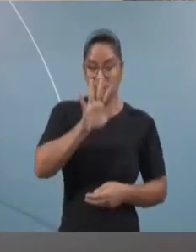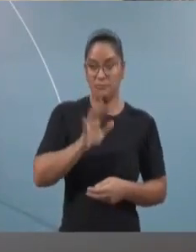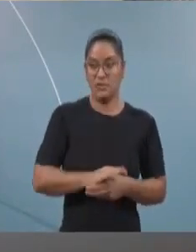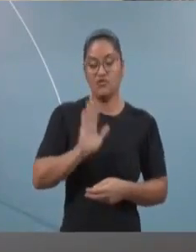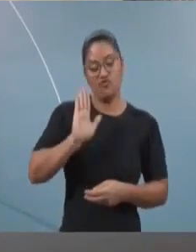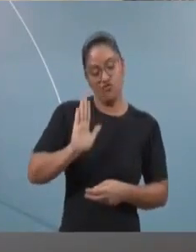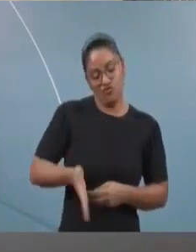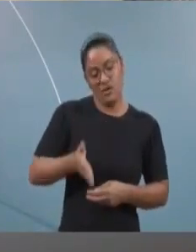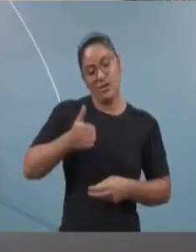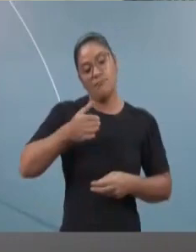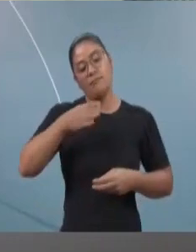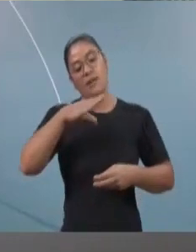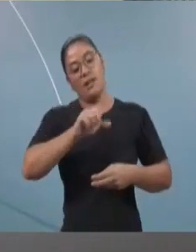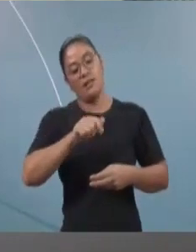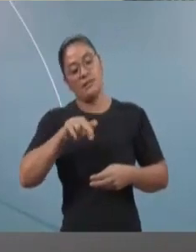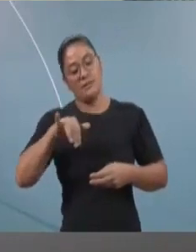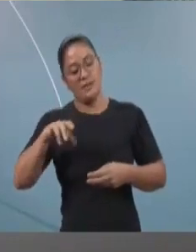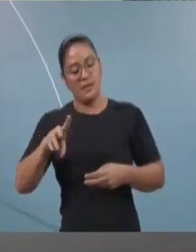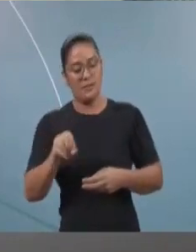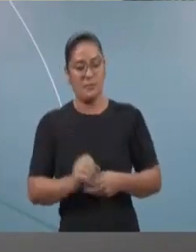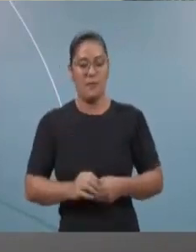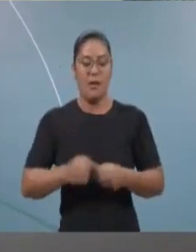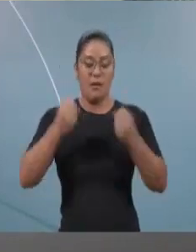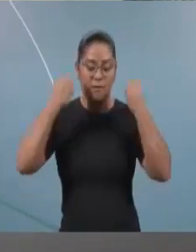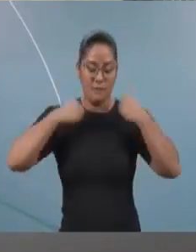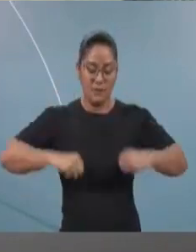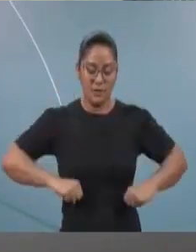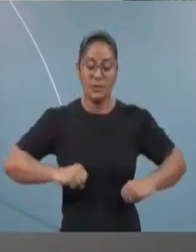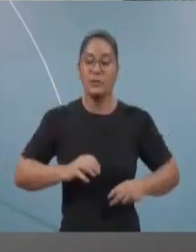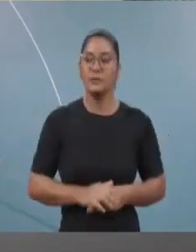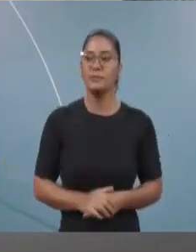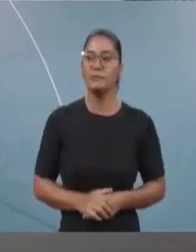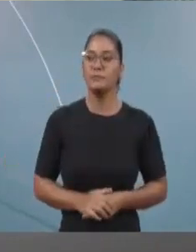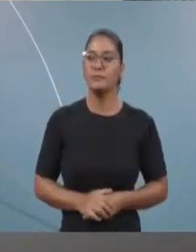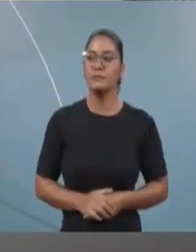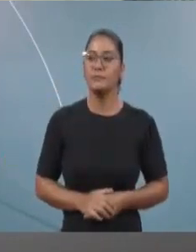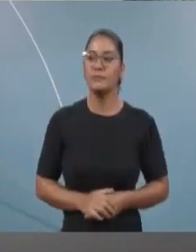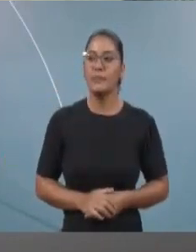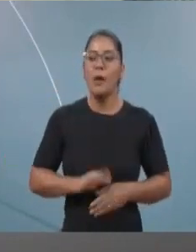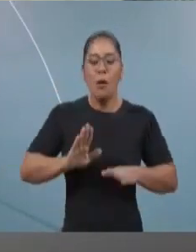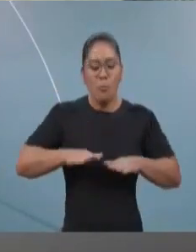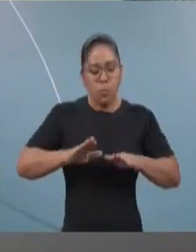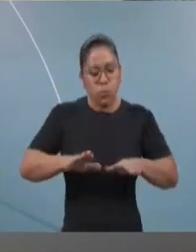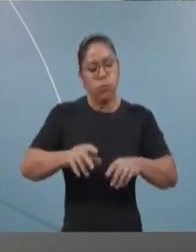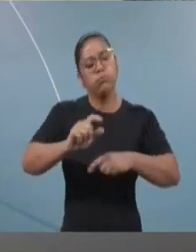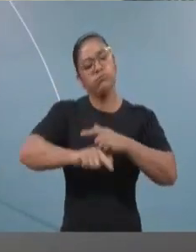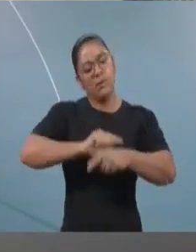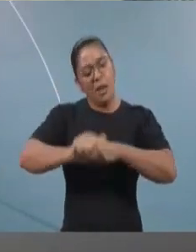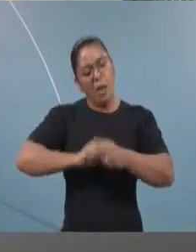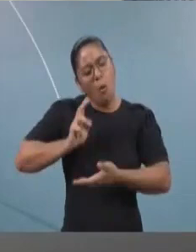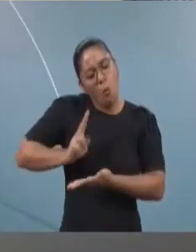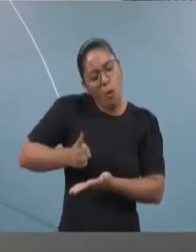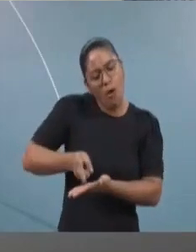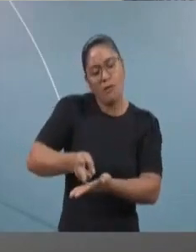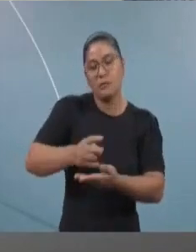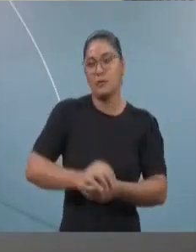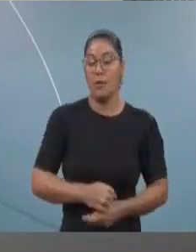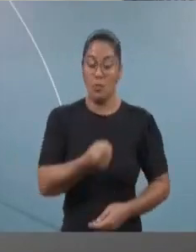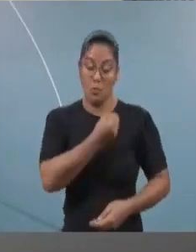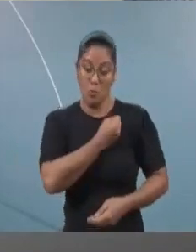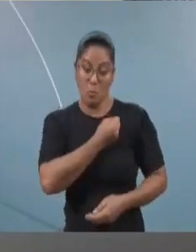classificados para vestir os uniformes a a produção continua porque se pode